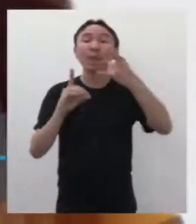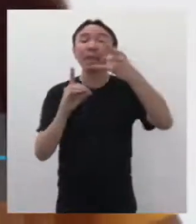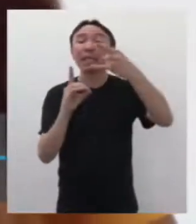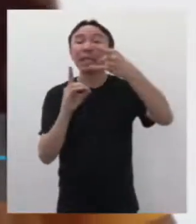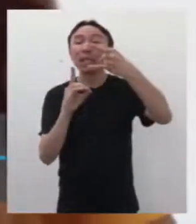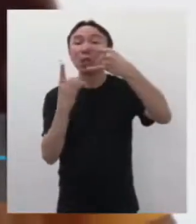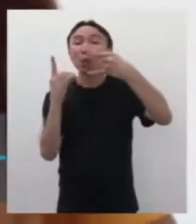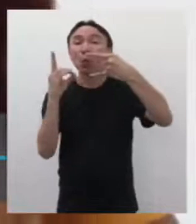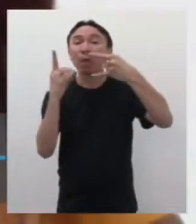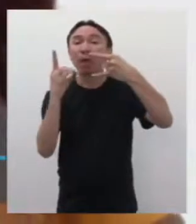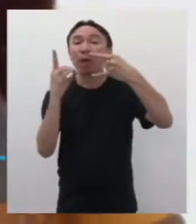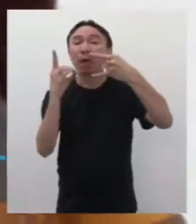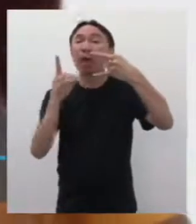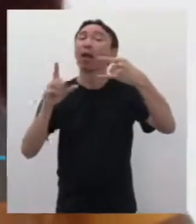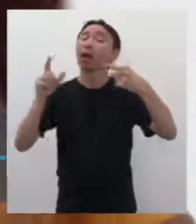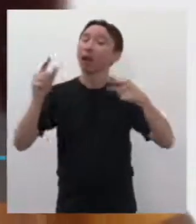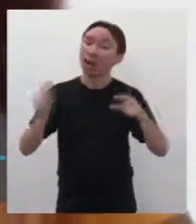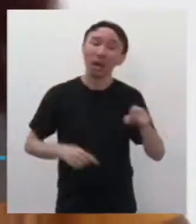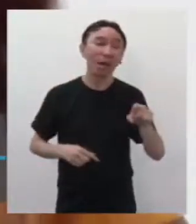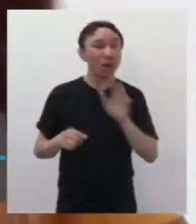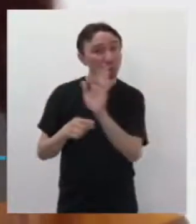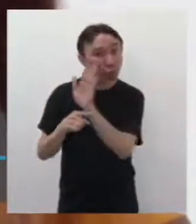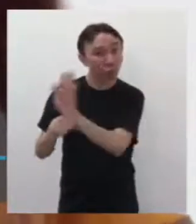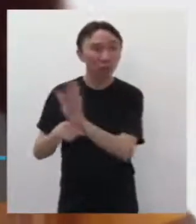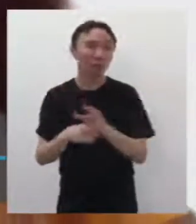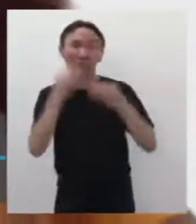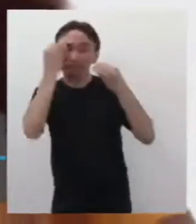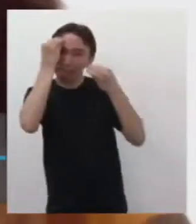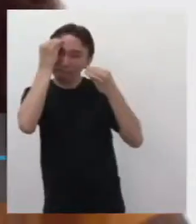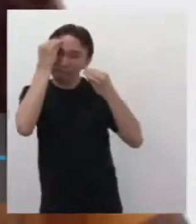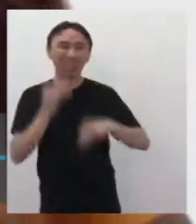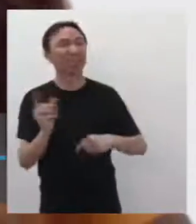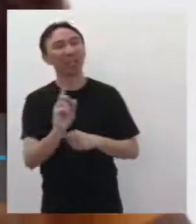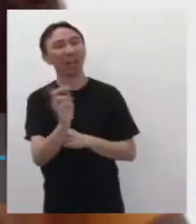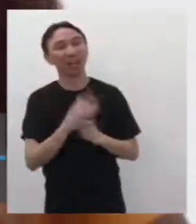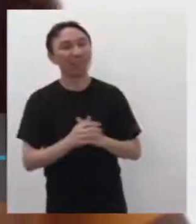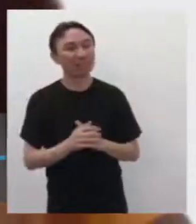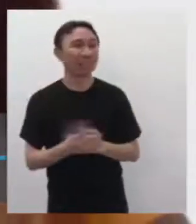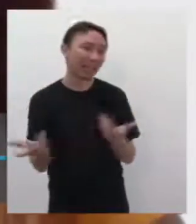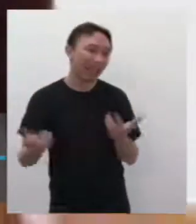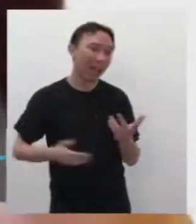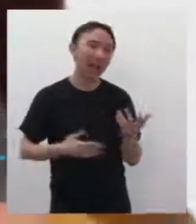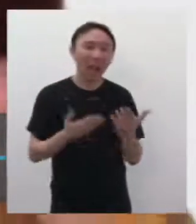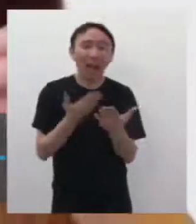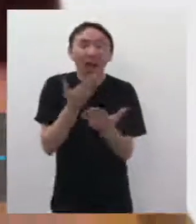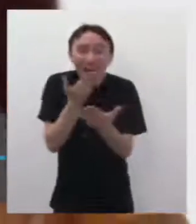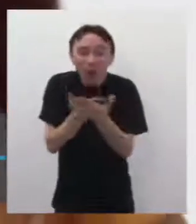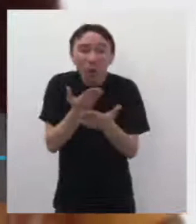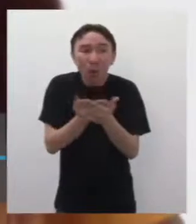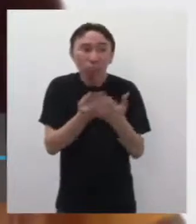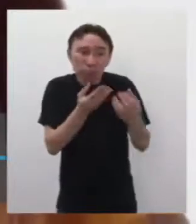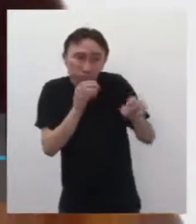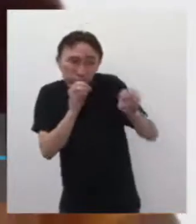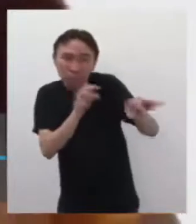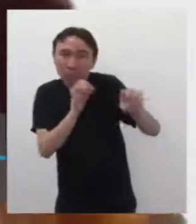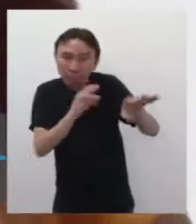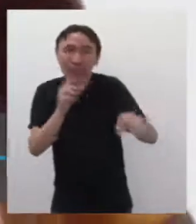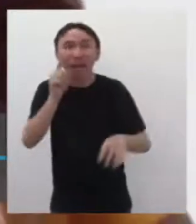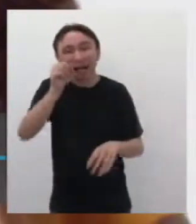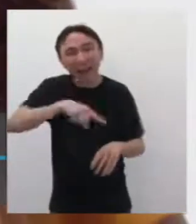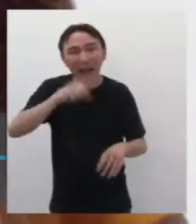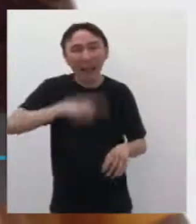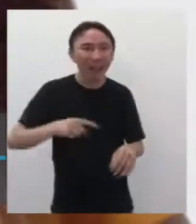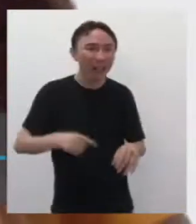as aulas são online, como você tem diversas maneiras de aprendizagem, e o aluno pode assistir em